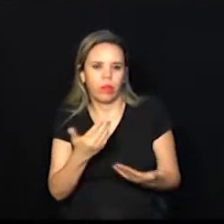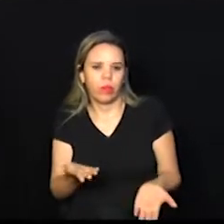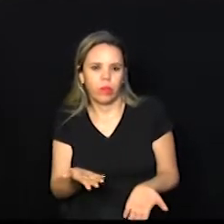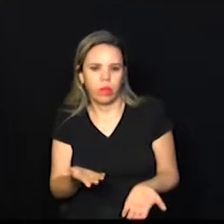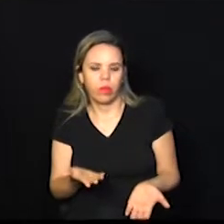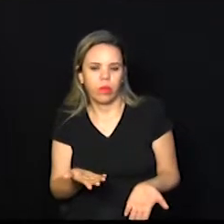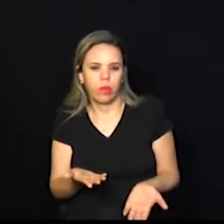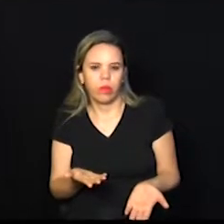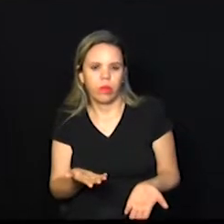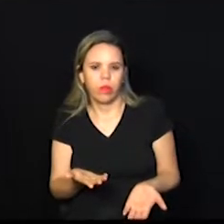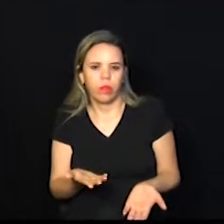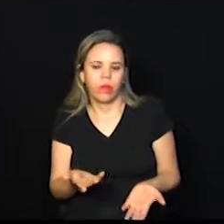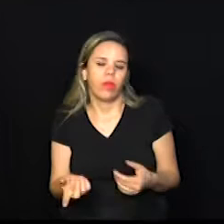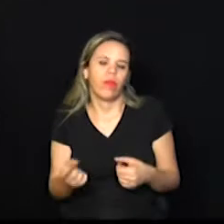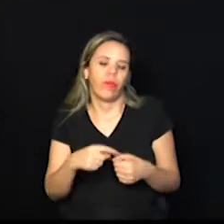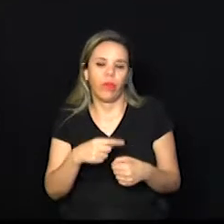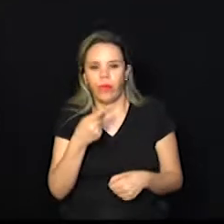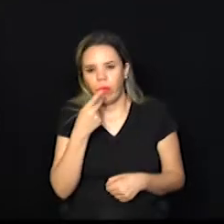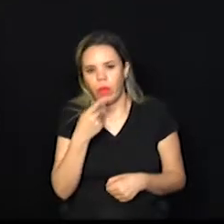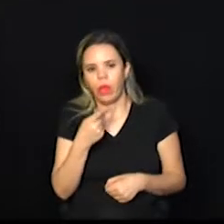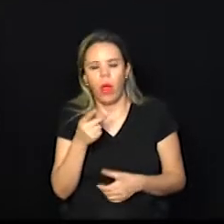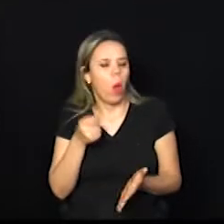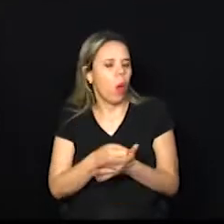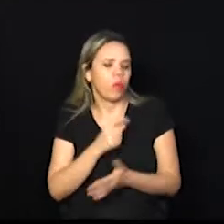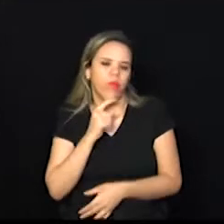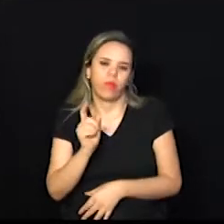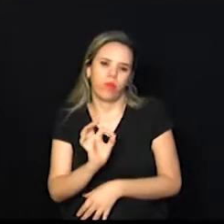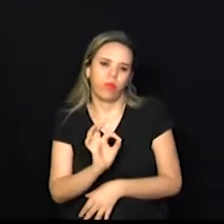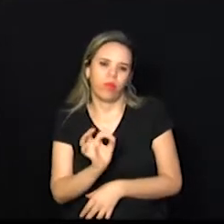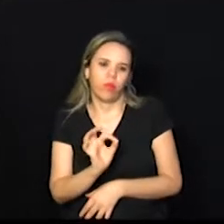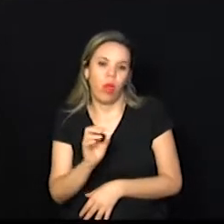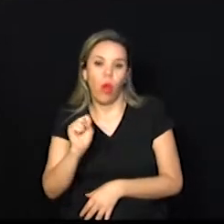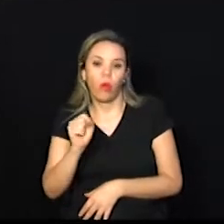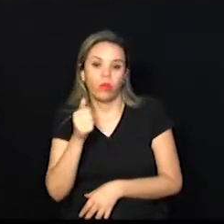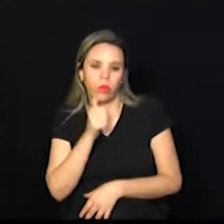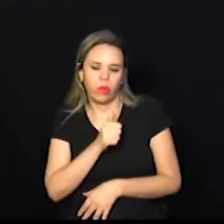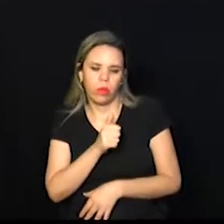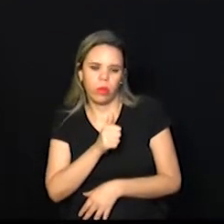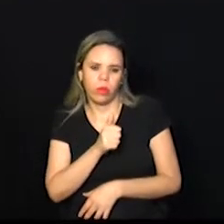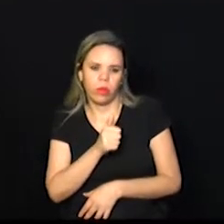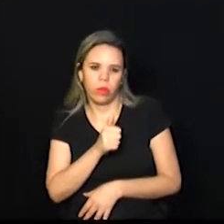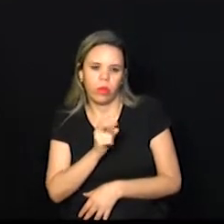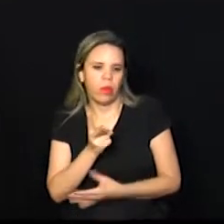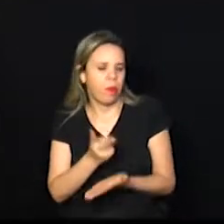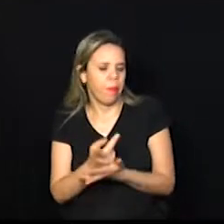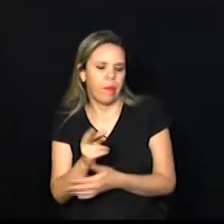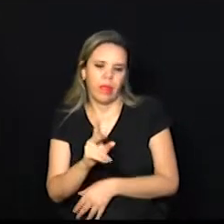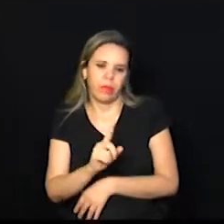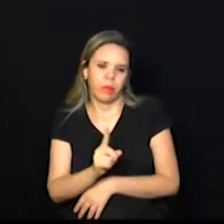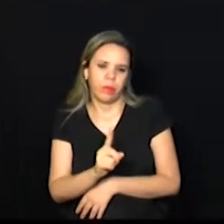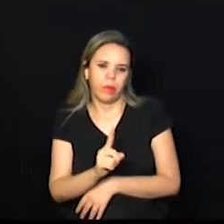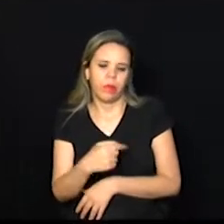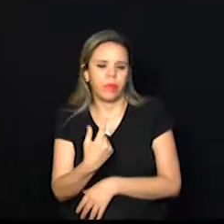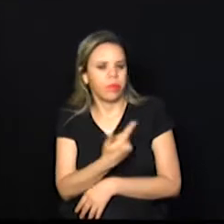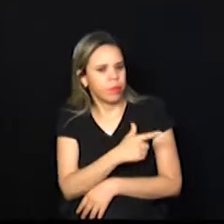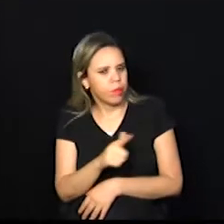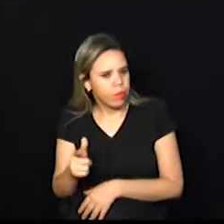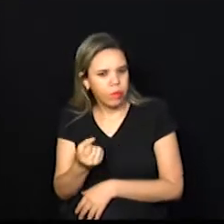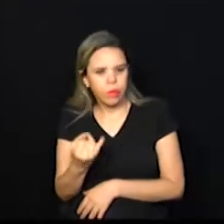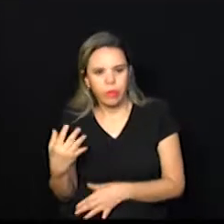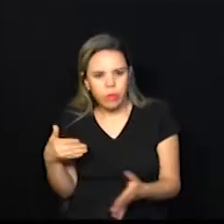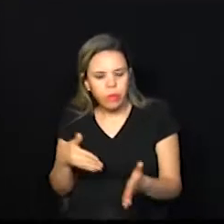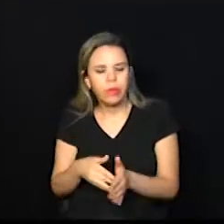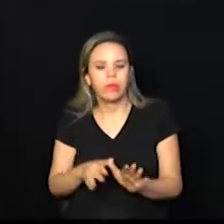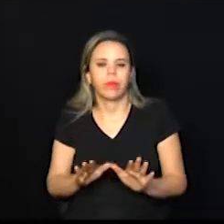gente, como eu volto a dizer, nada é obrigado. Então, 8 mulheres não são sempre as mesmas, a gente não tem cota para